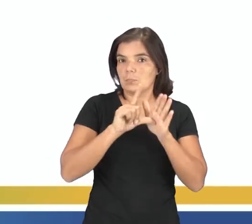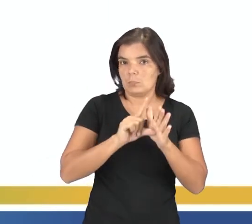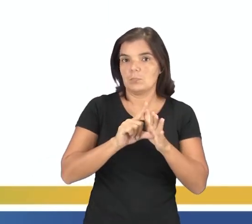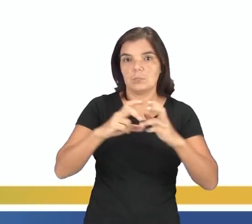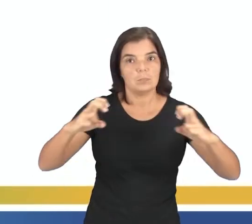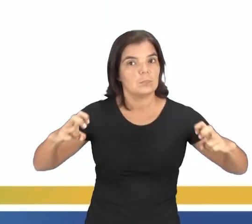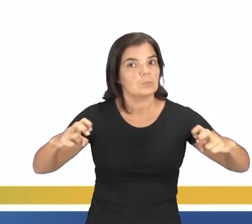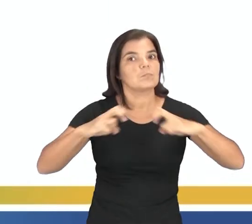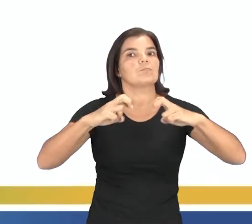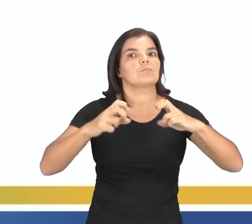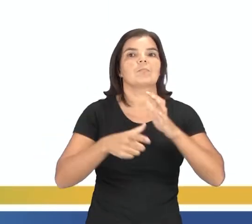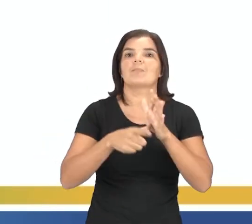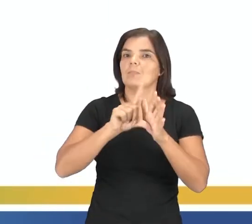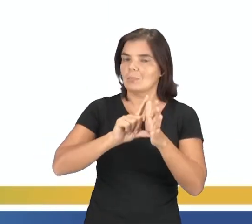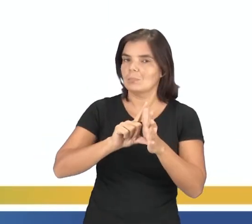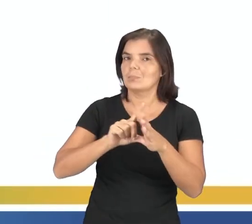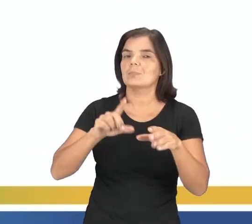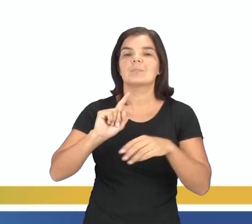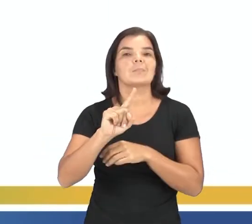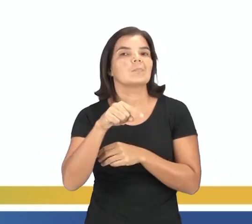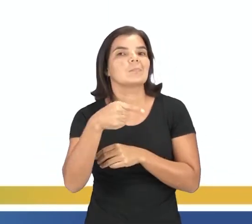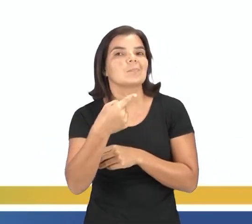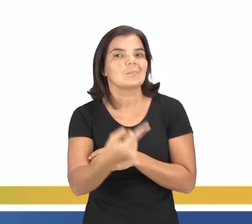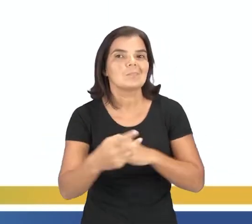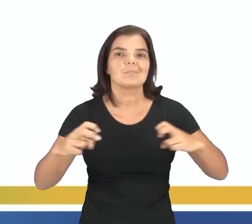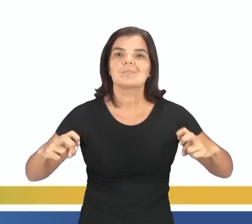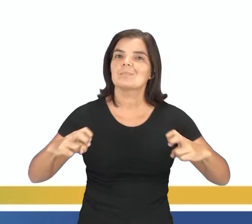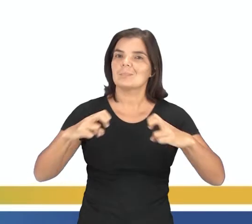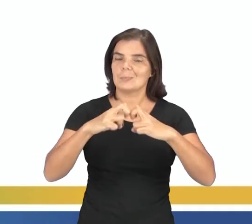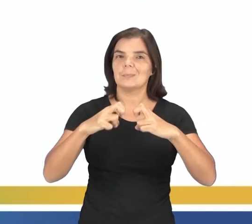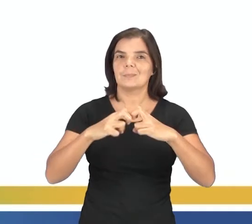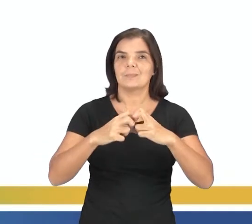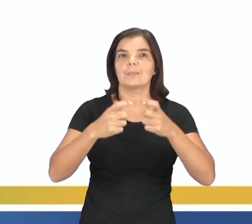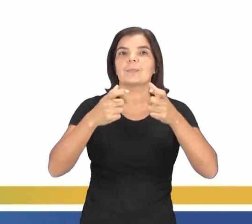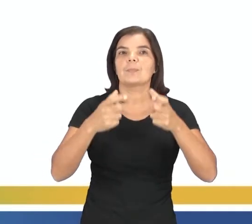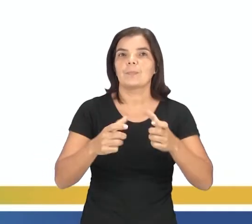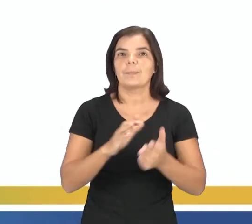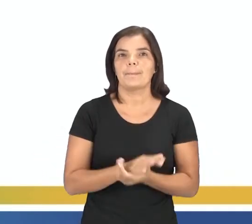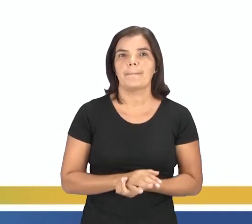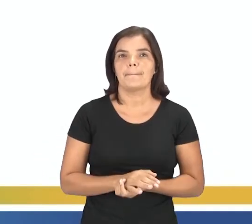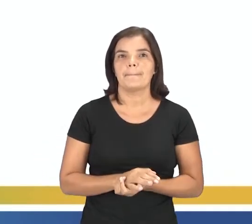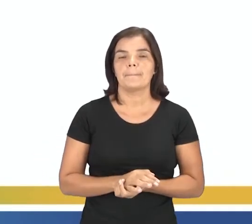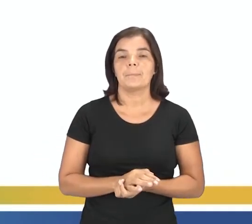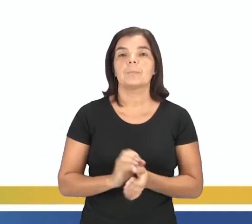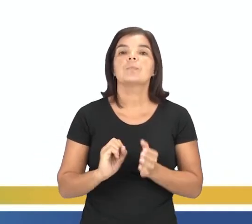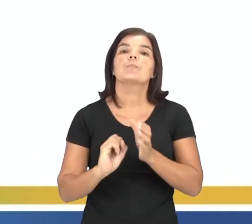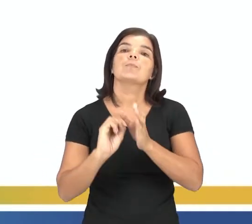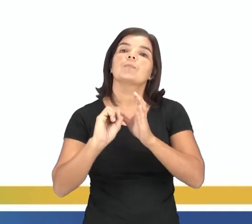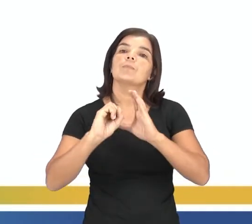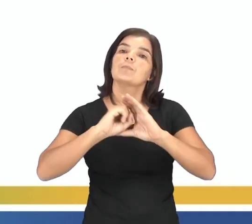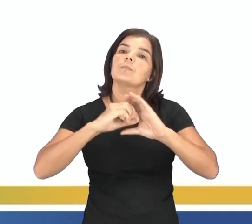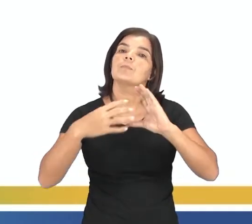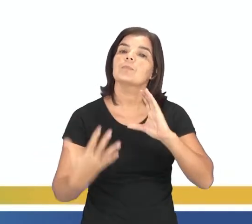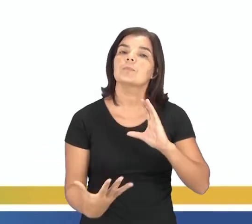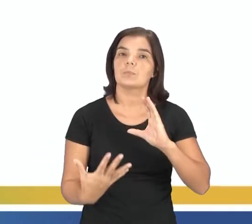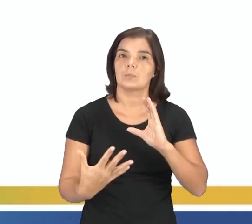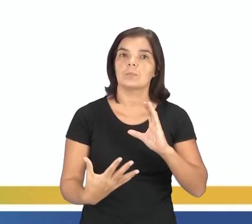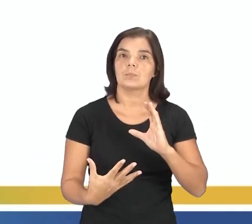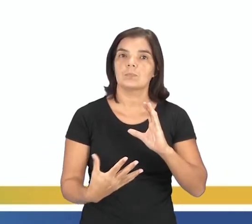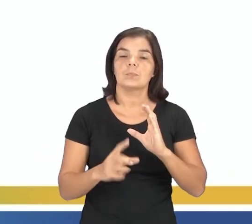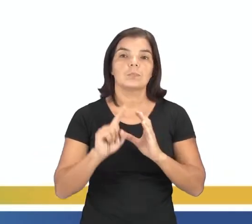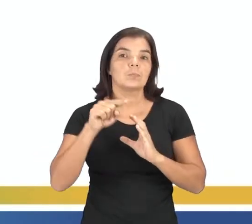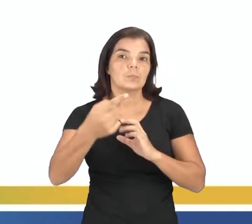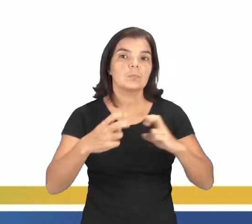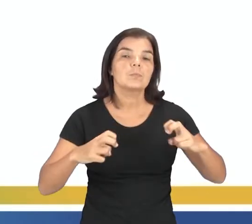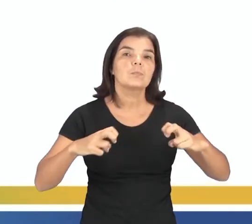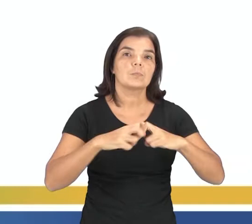deles colidirem e depois deles colidirem. Onde? O que caracteriza a situação depois